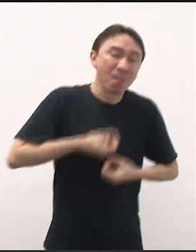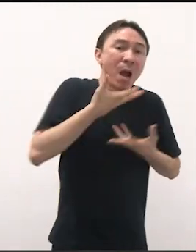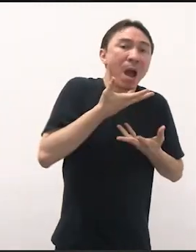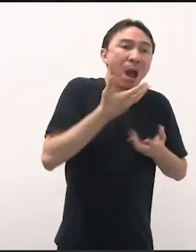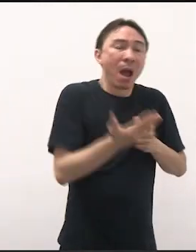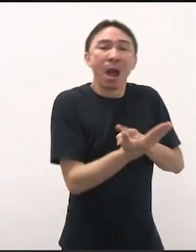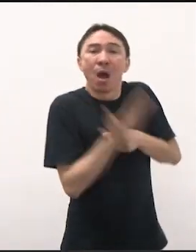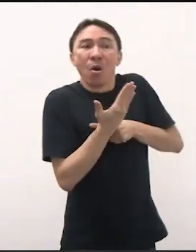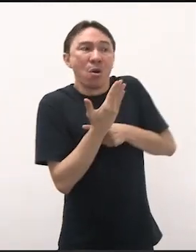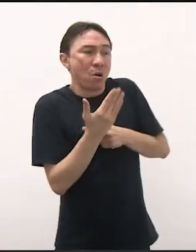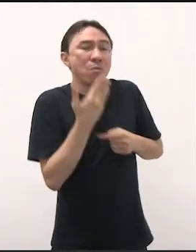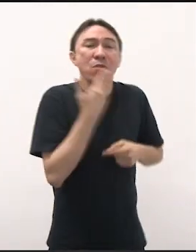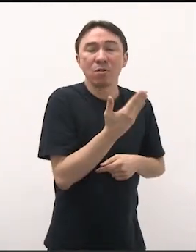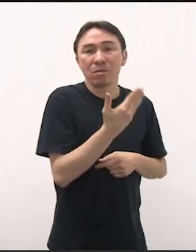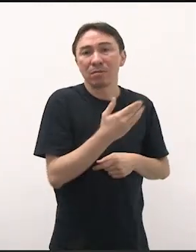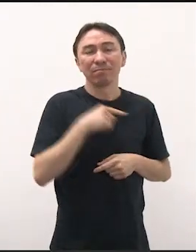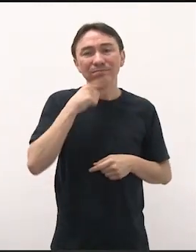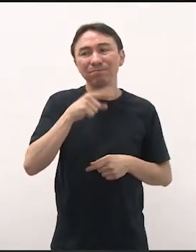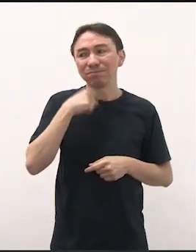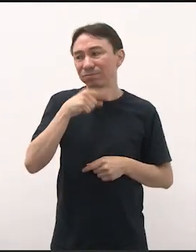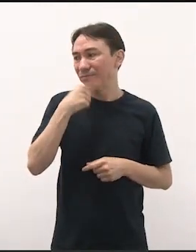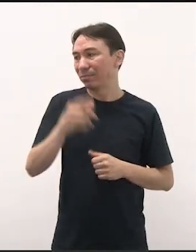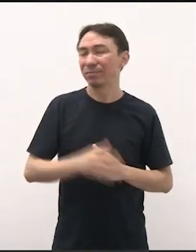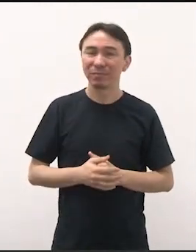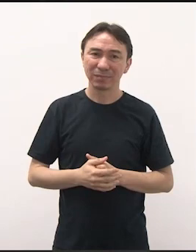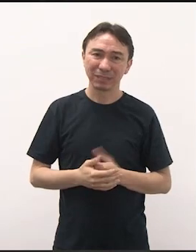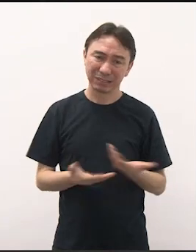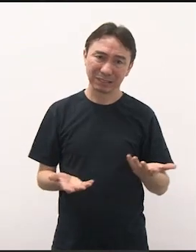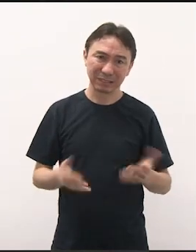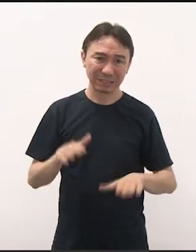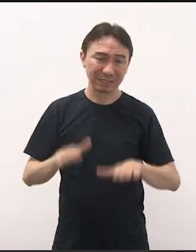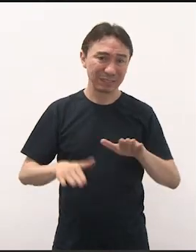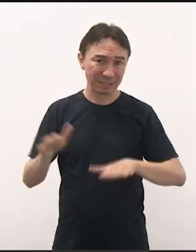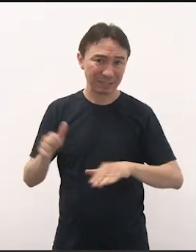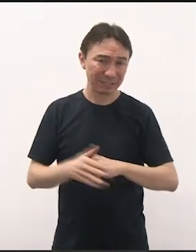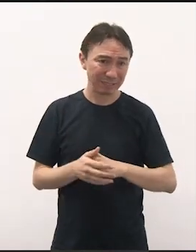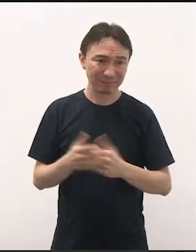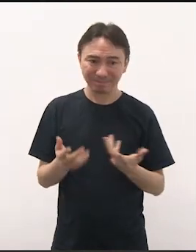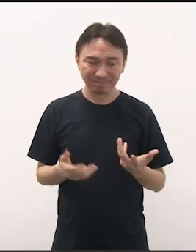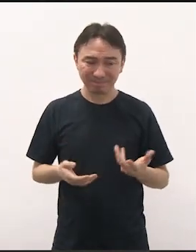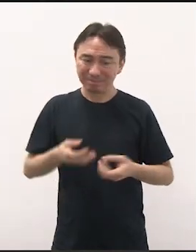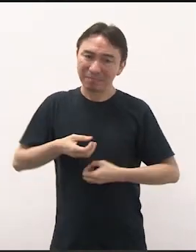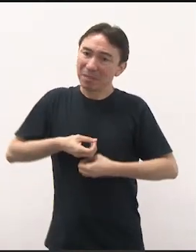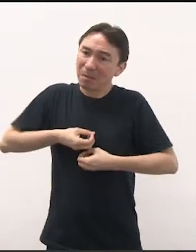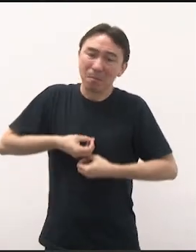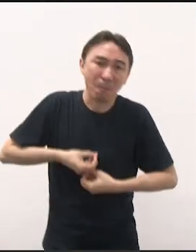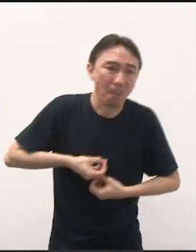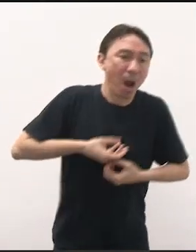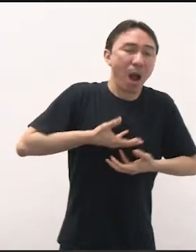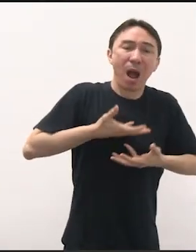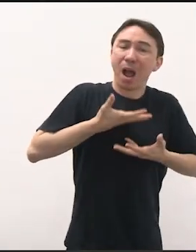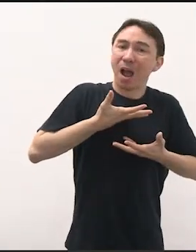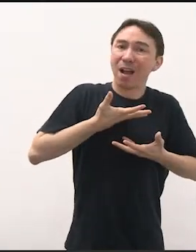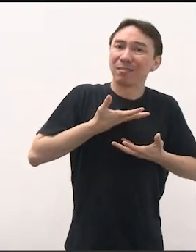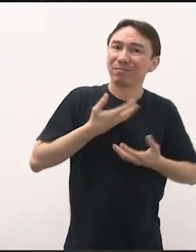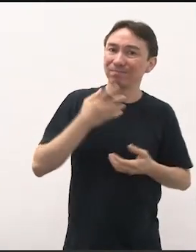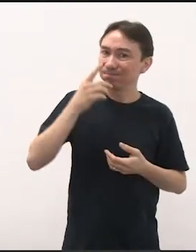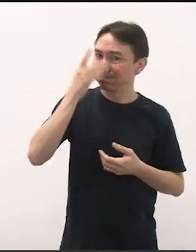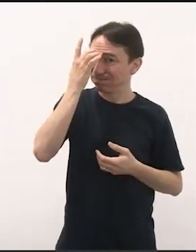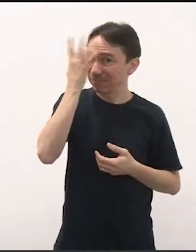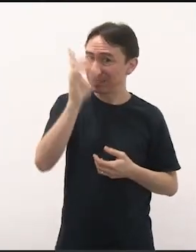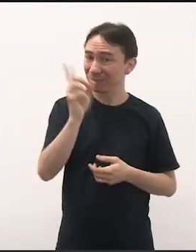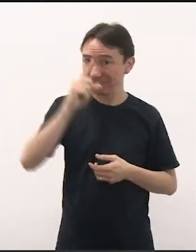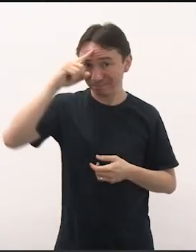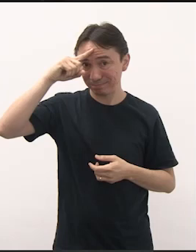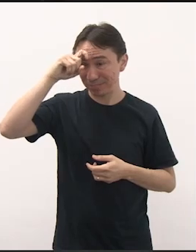é simples, né, para quem está no momento de sofrimento conseguir compartilhar. E uma vez, né, que a gente consiga mobilizar essas ações